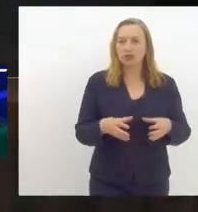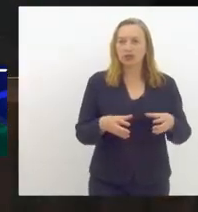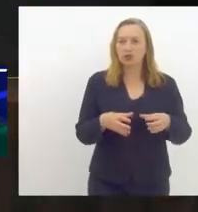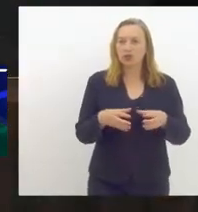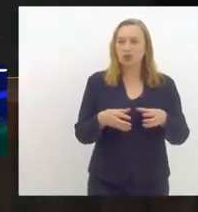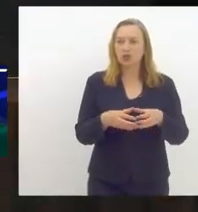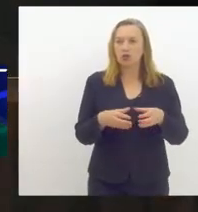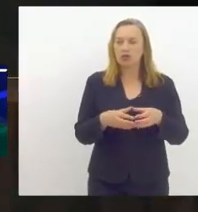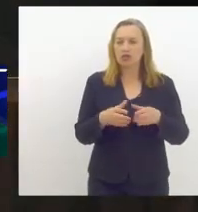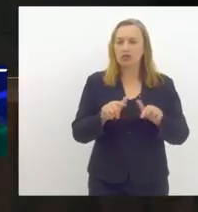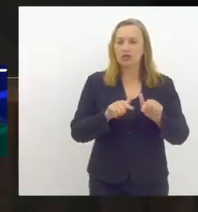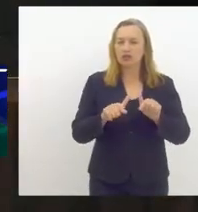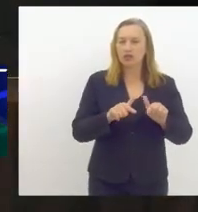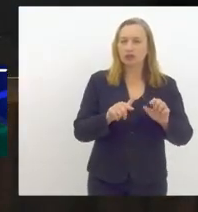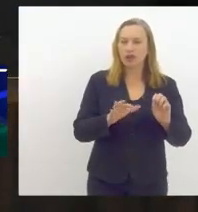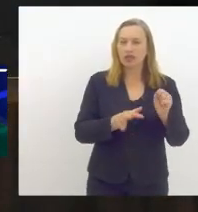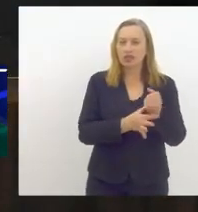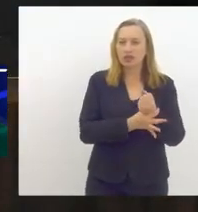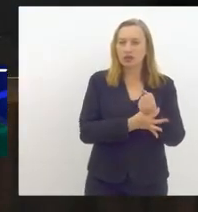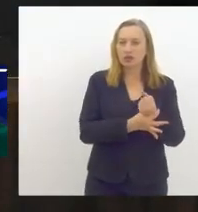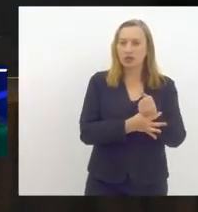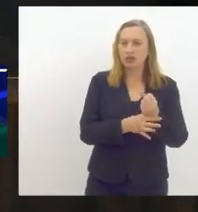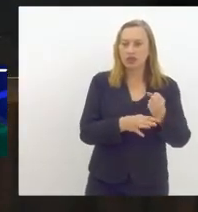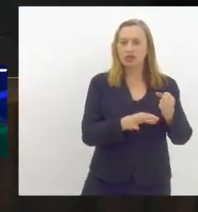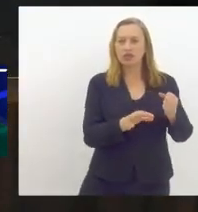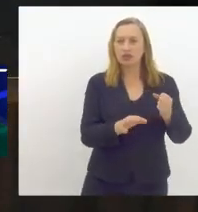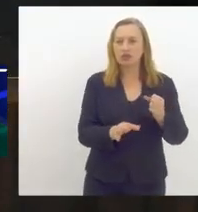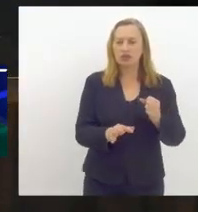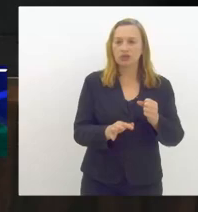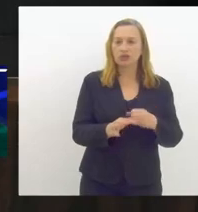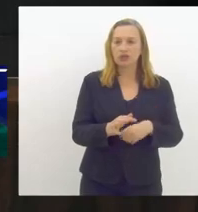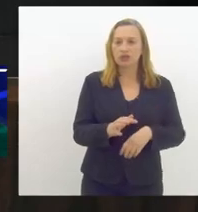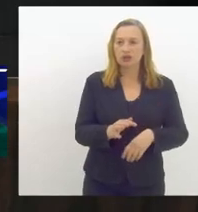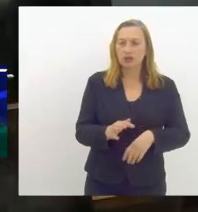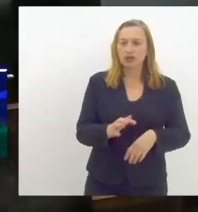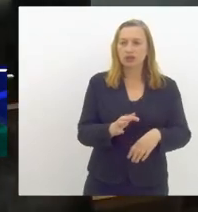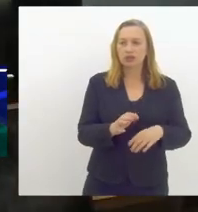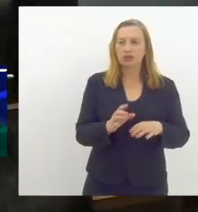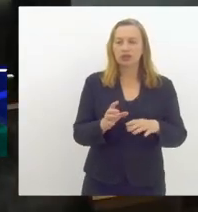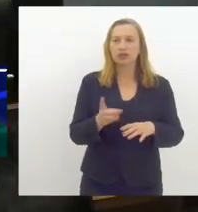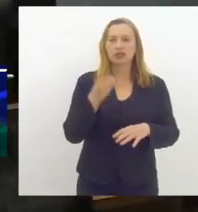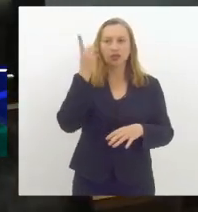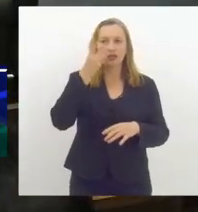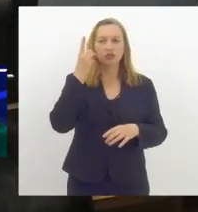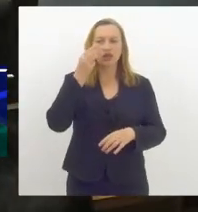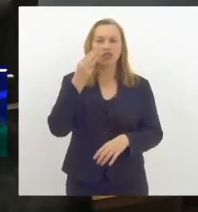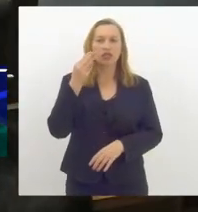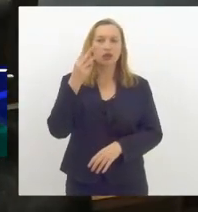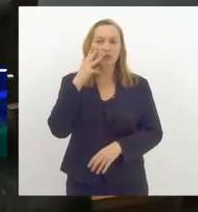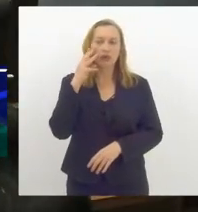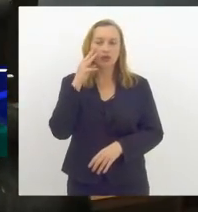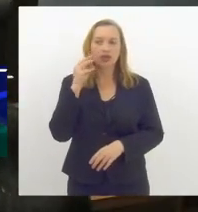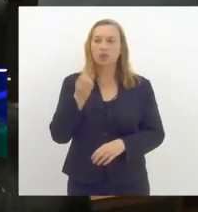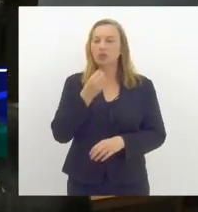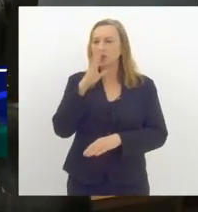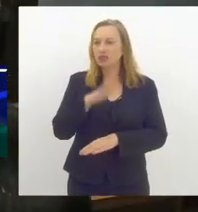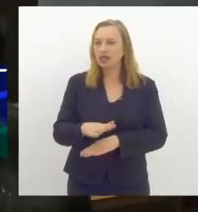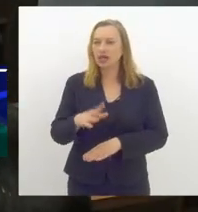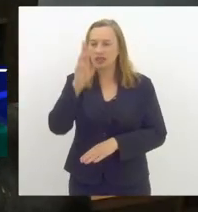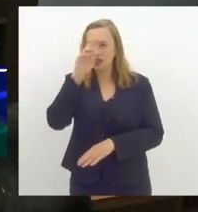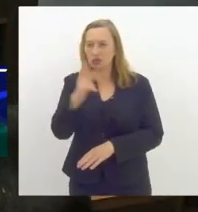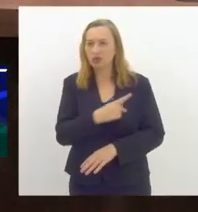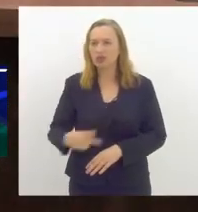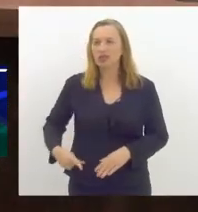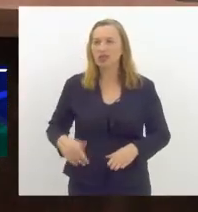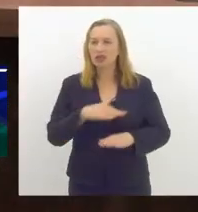trabalho e já social e Seguridade Social deputada Mônica Francisco Boa tarde Presidente Boa tarde a todos e todas que